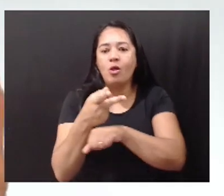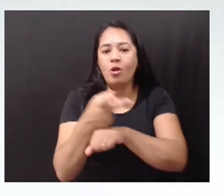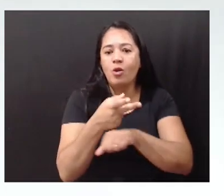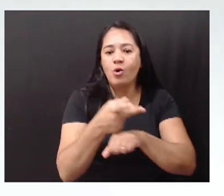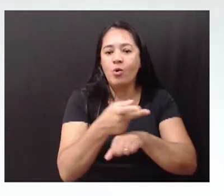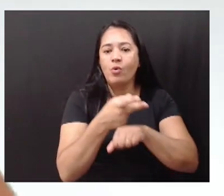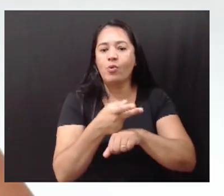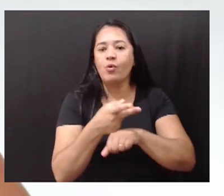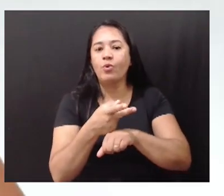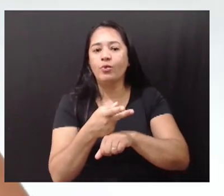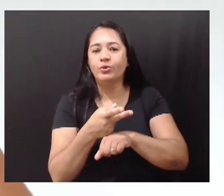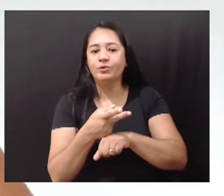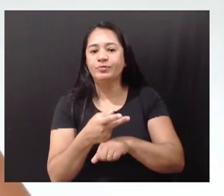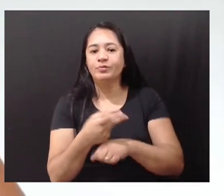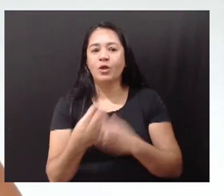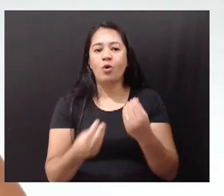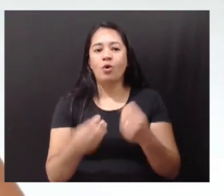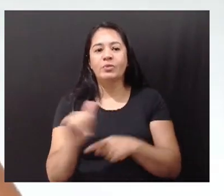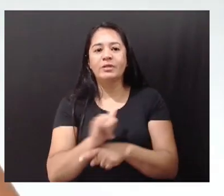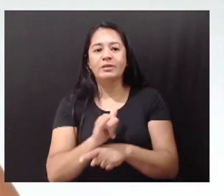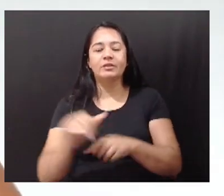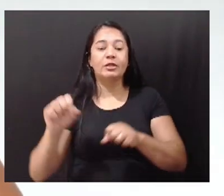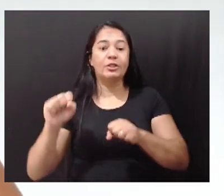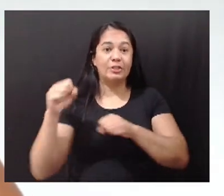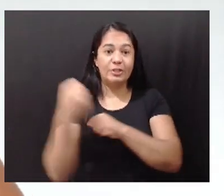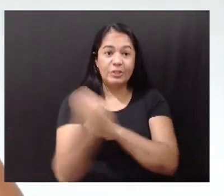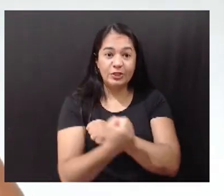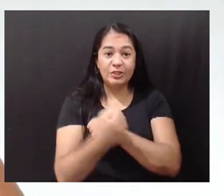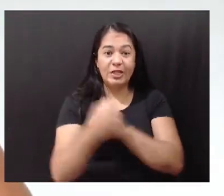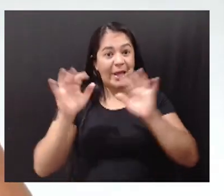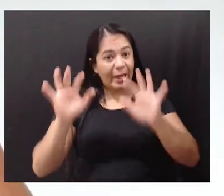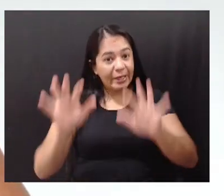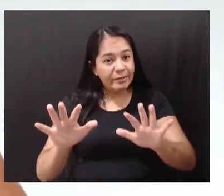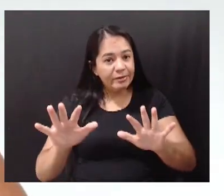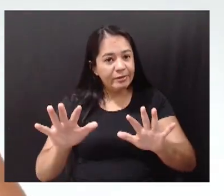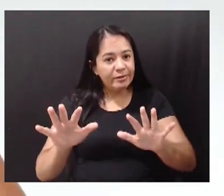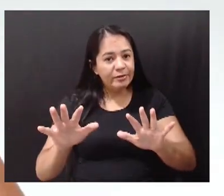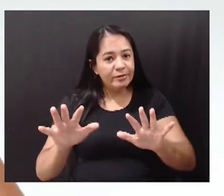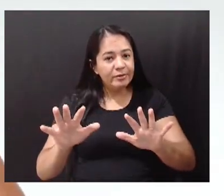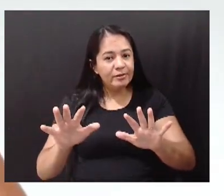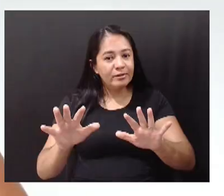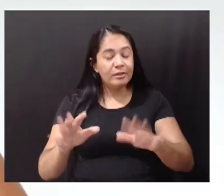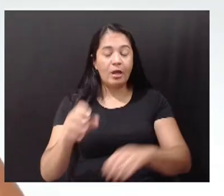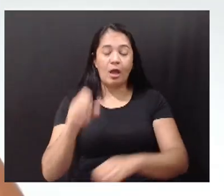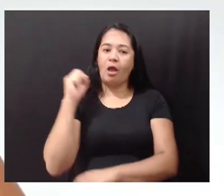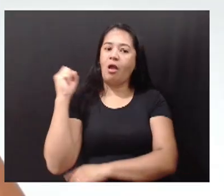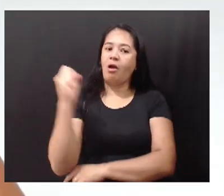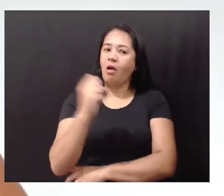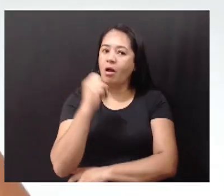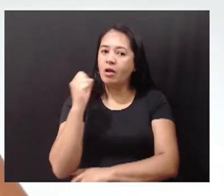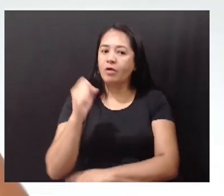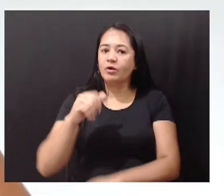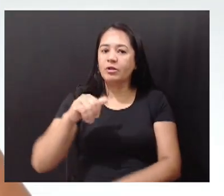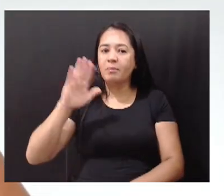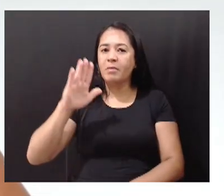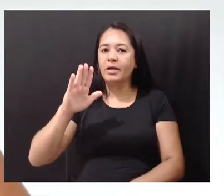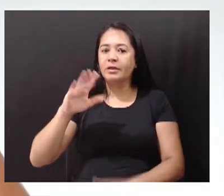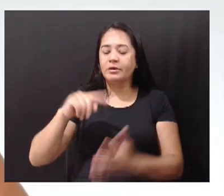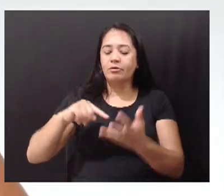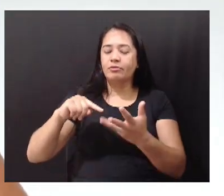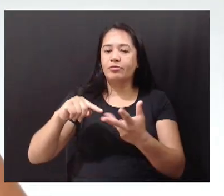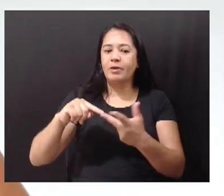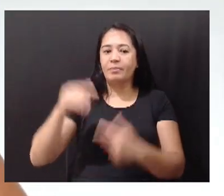nesse como mecanismo de defesa. E aí que é um ponto muito grave, porque enquanto mais eu projeto isso para não lidar com as